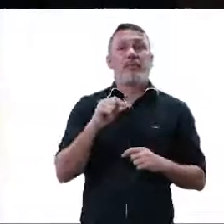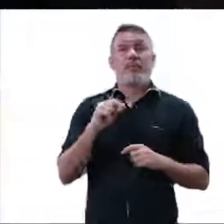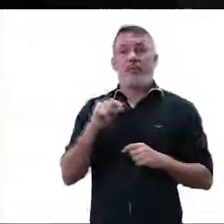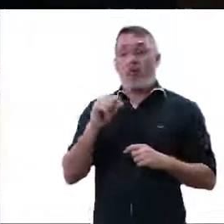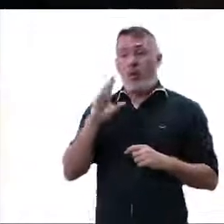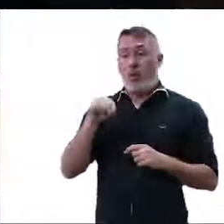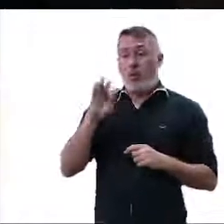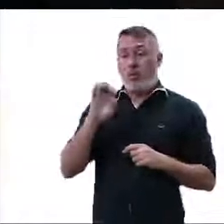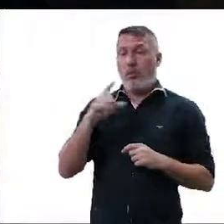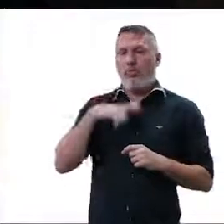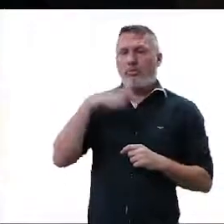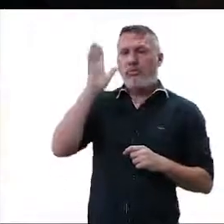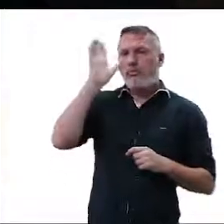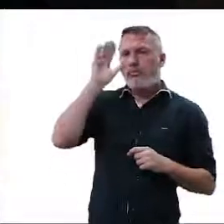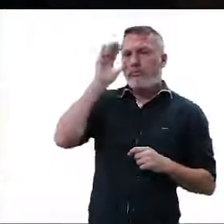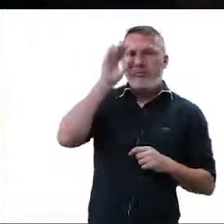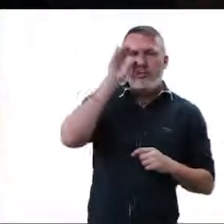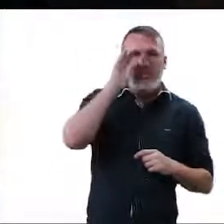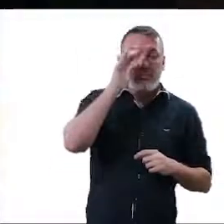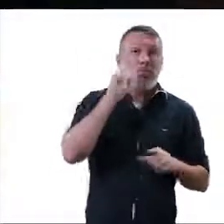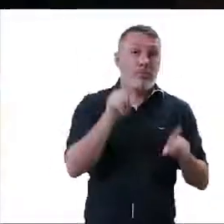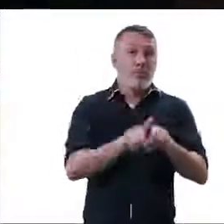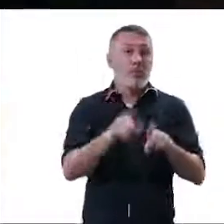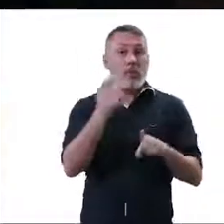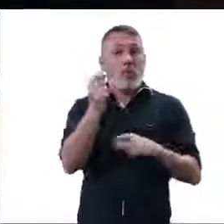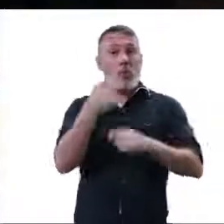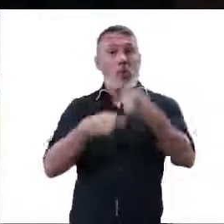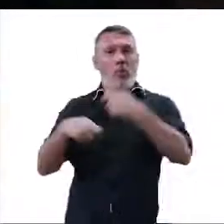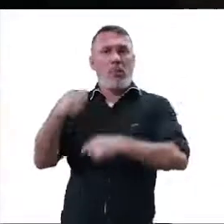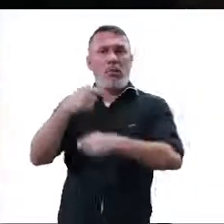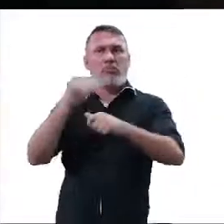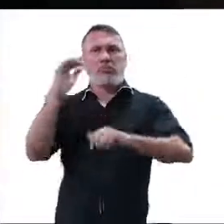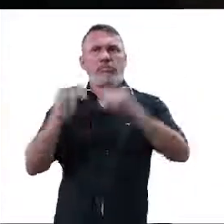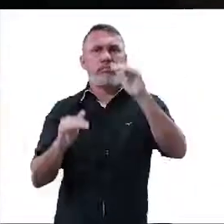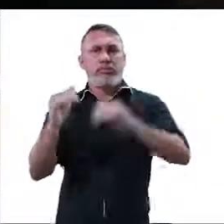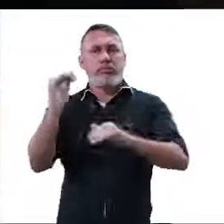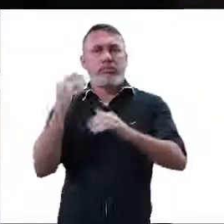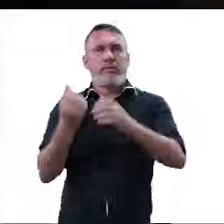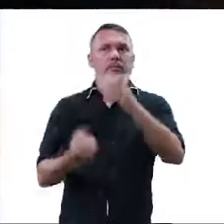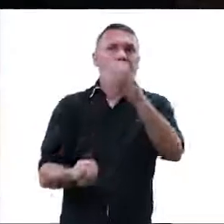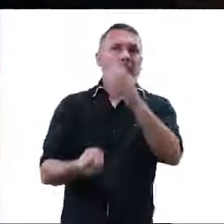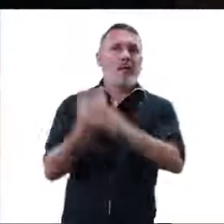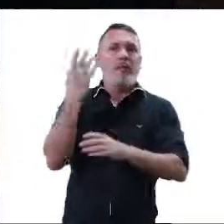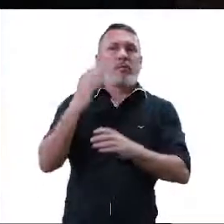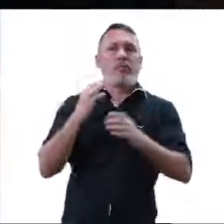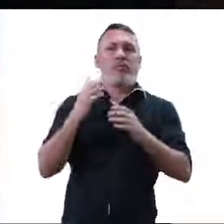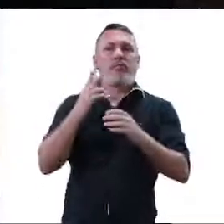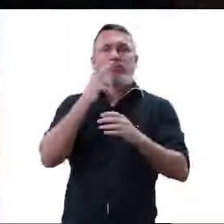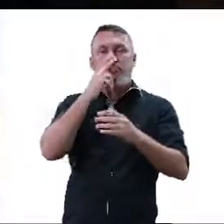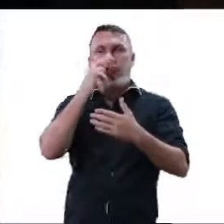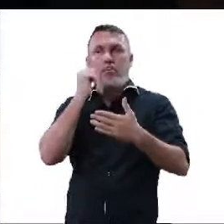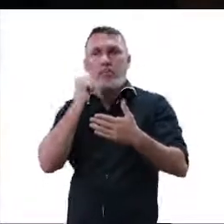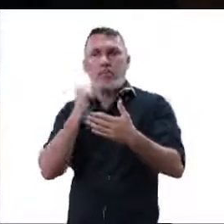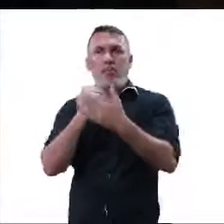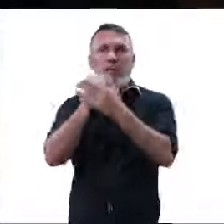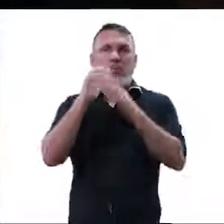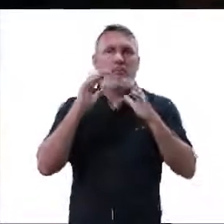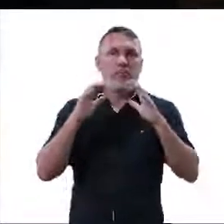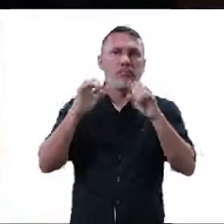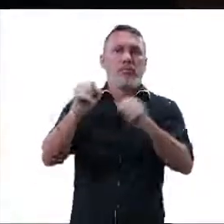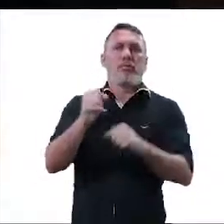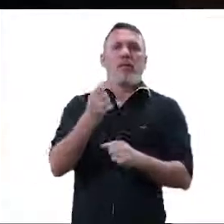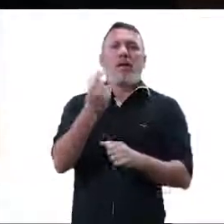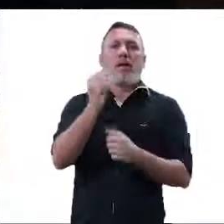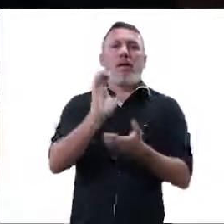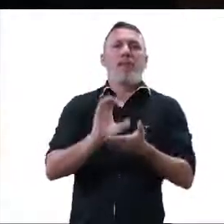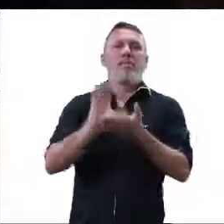assistindo mudanças. E mudanças econômicas? Industrialização, consolidação do capitalismo. Tá? Então, tudo isso, todo